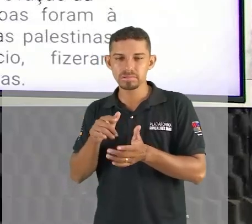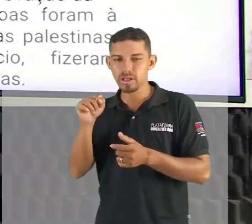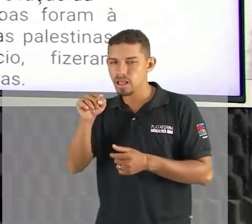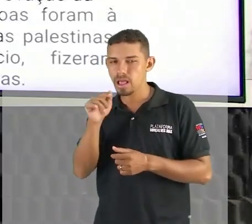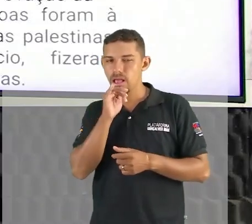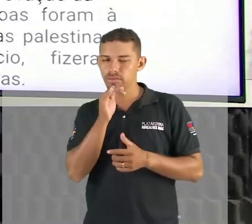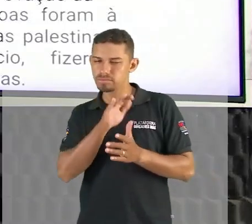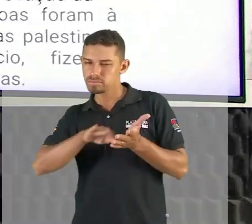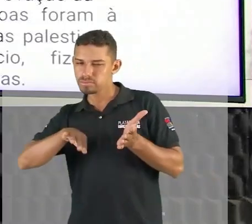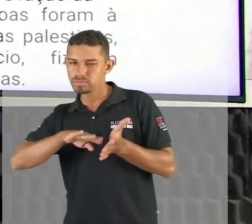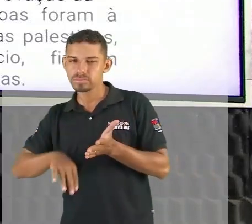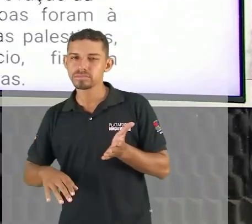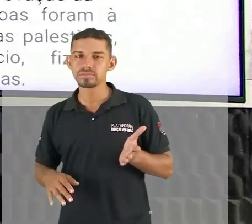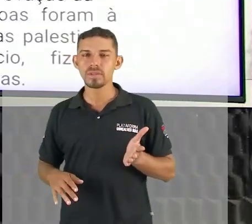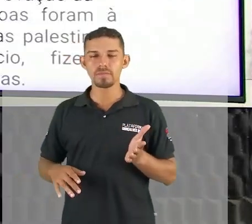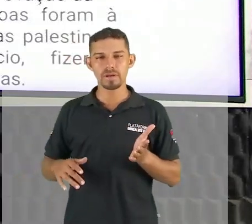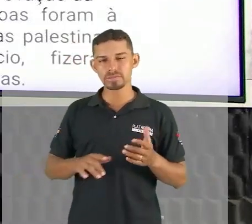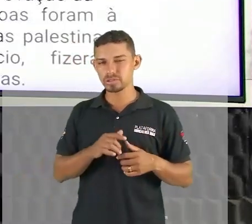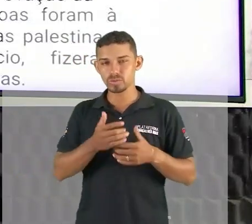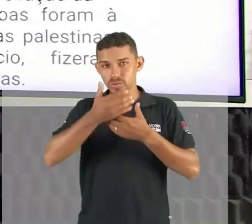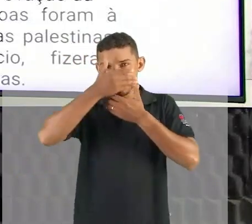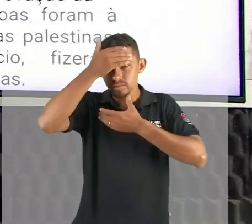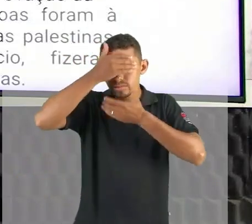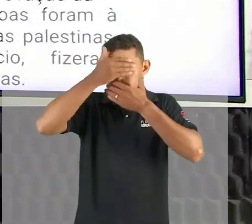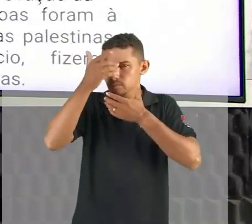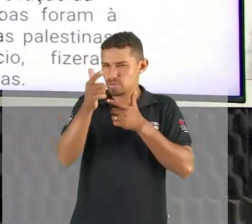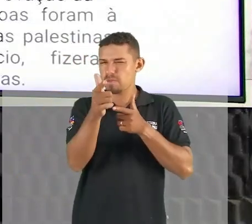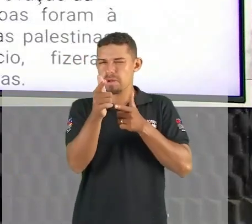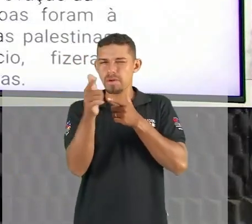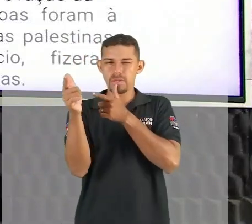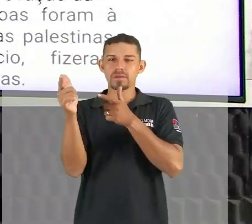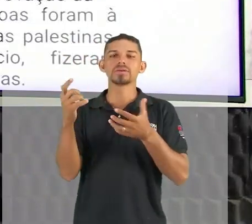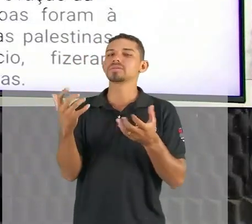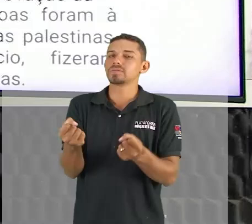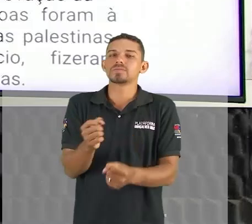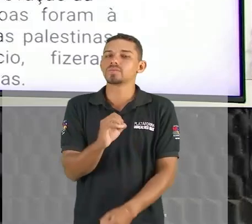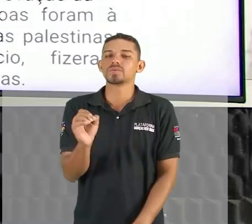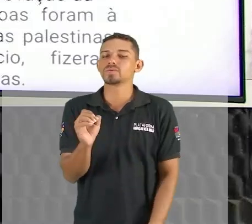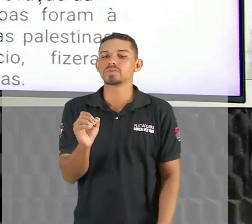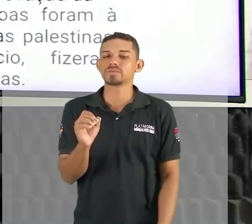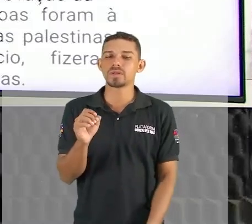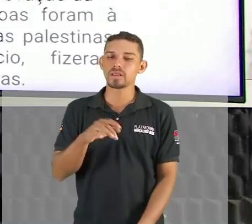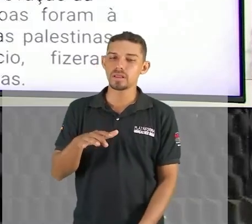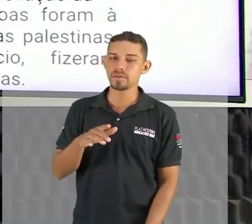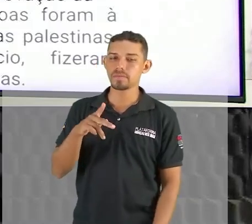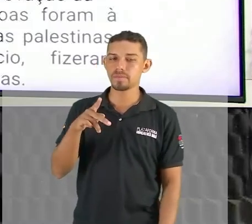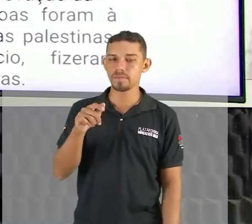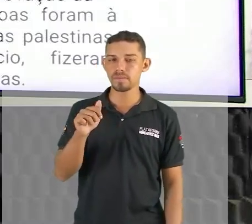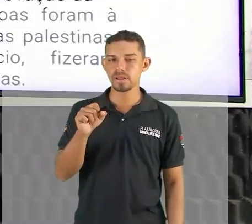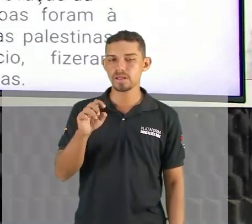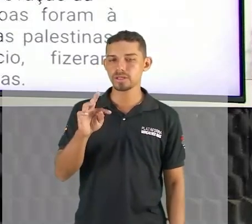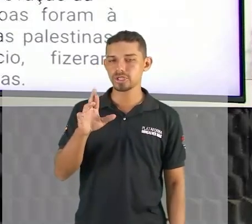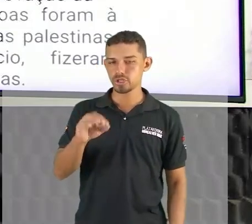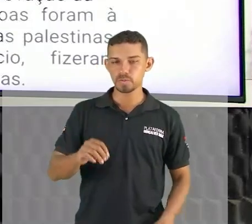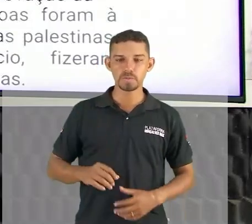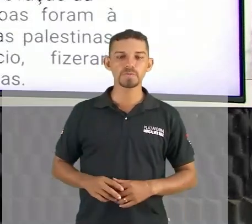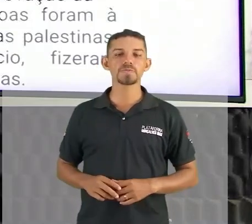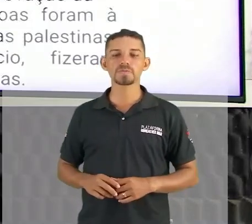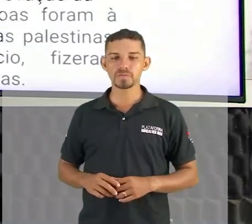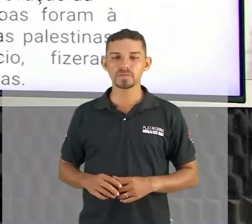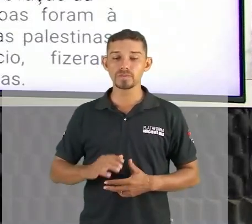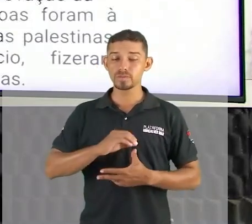chamando, né, de varrer o terrorismo, né, do grupo extremista dentro da Palestina. Então vamos lá. Então,